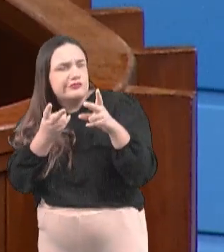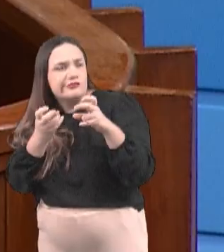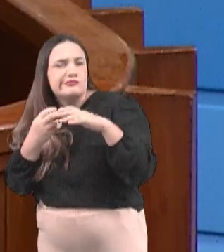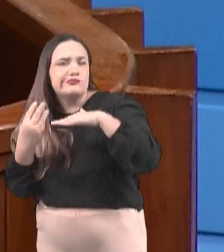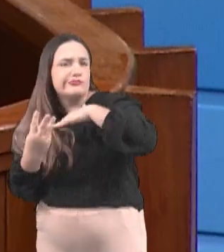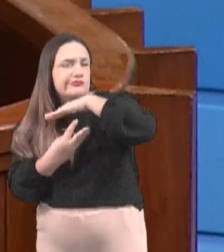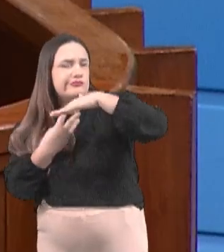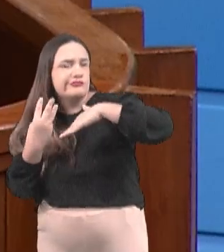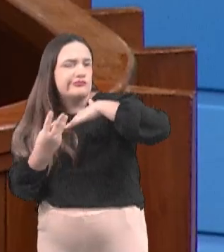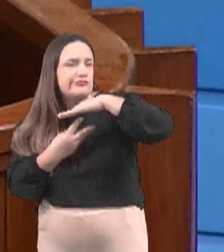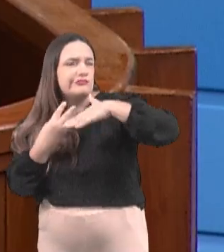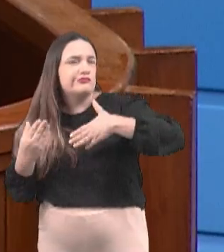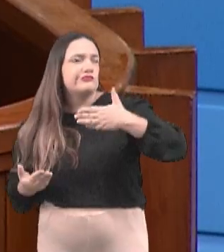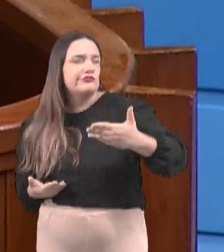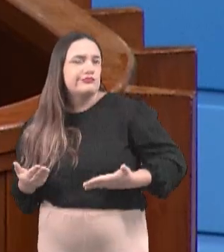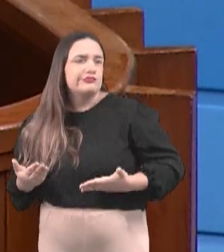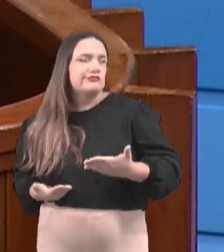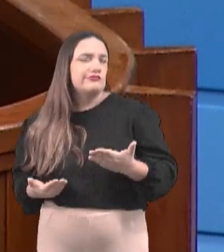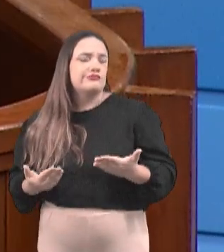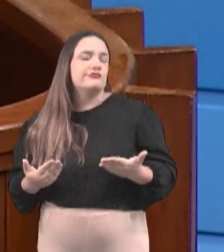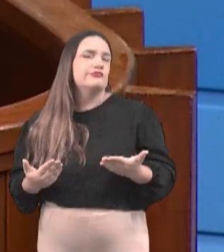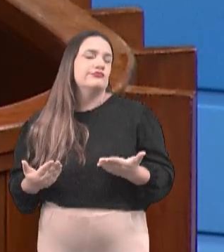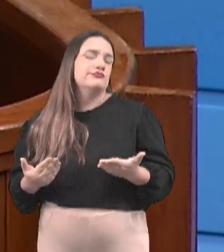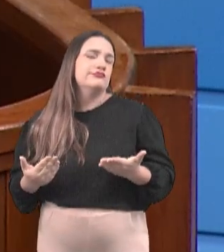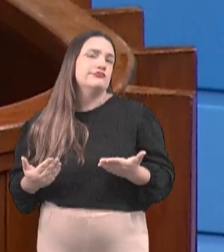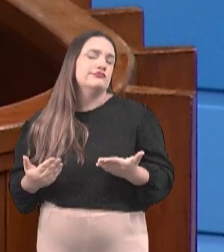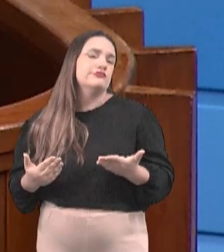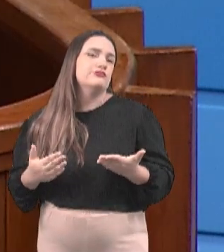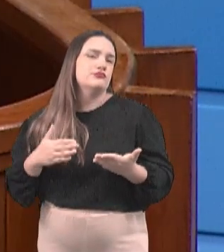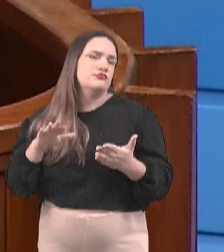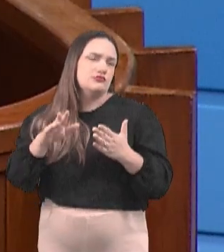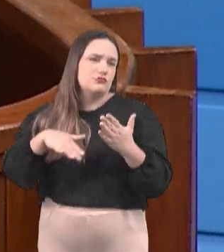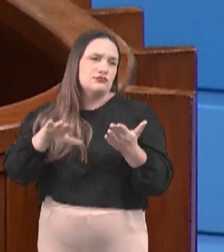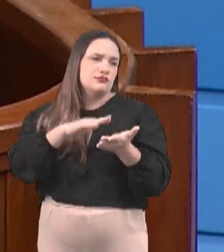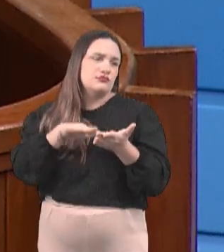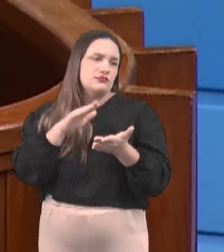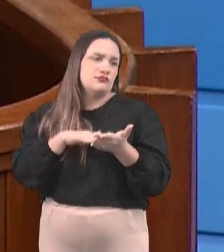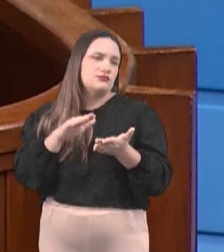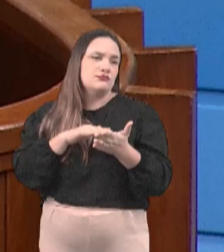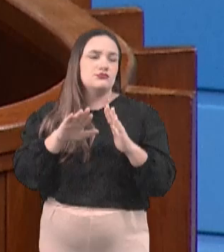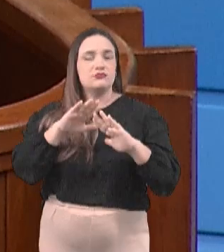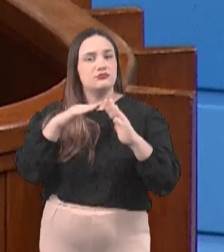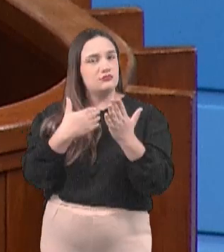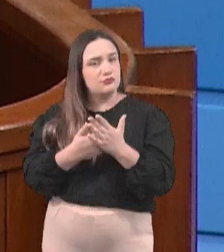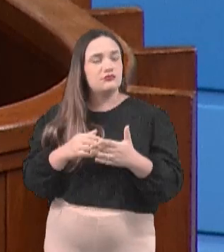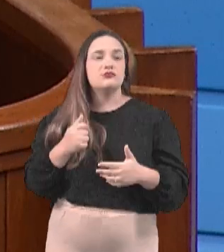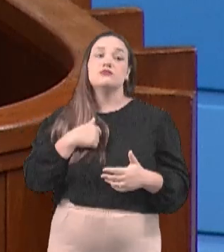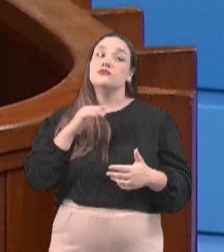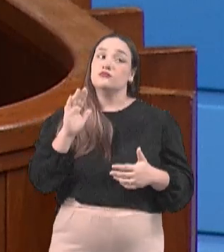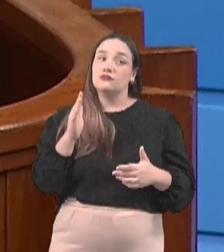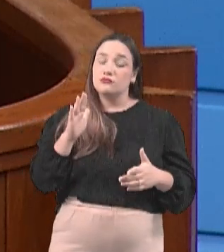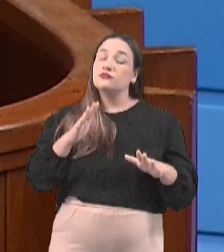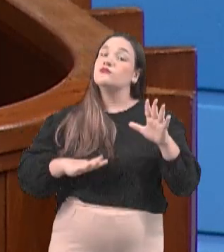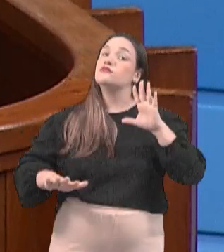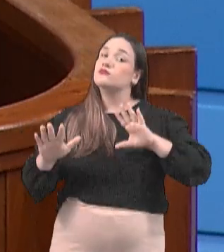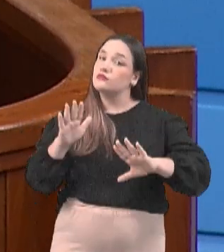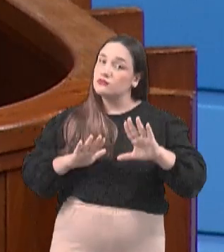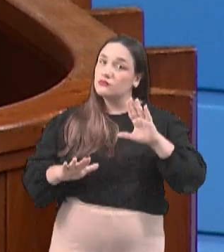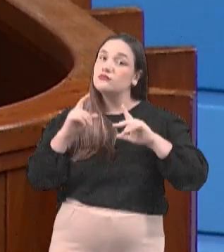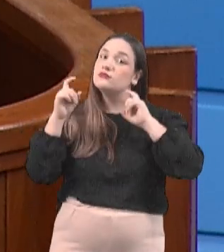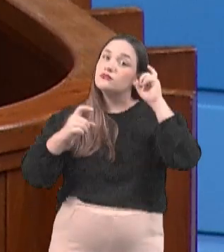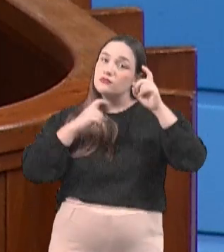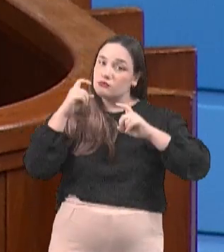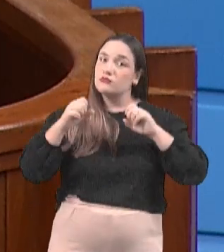servidores e servidoras administrativos nas escolas. Desde aquela época, a gente já tinha uma preocupação do que